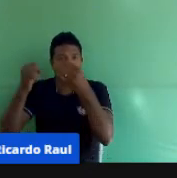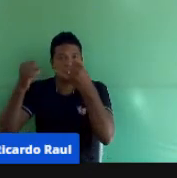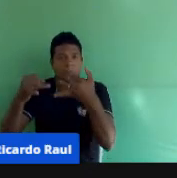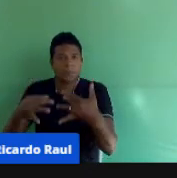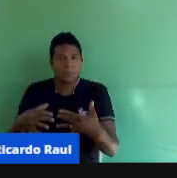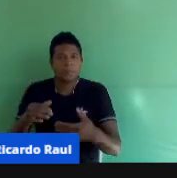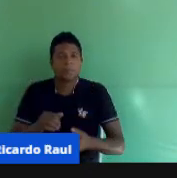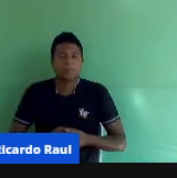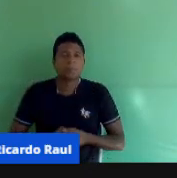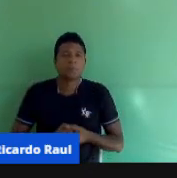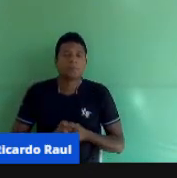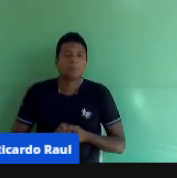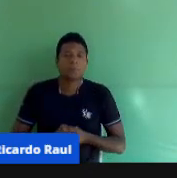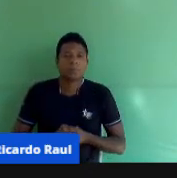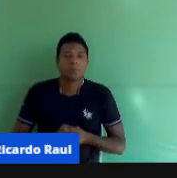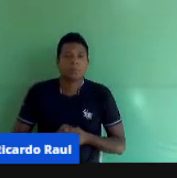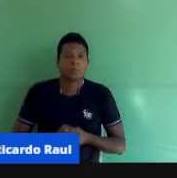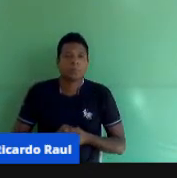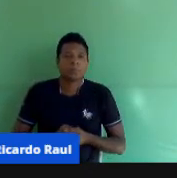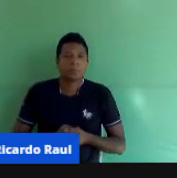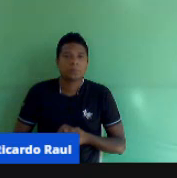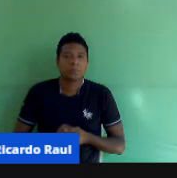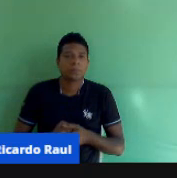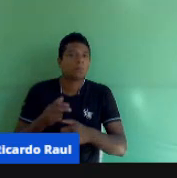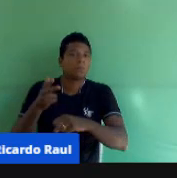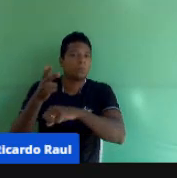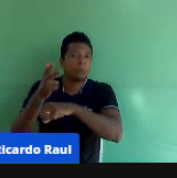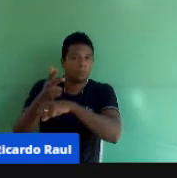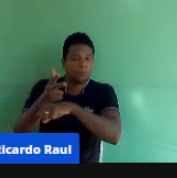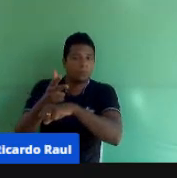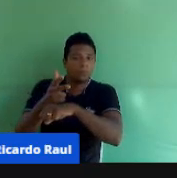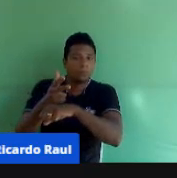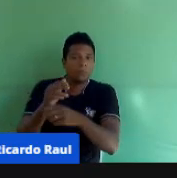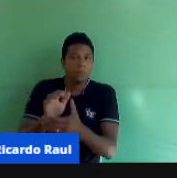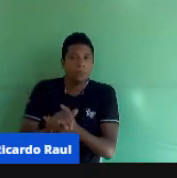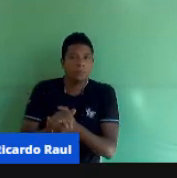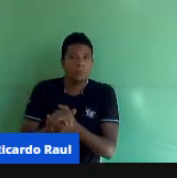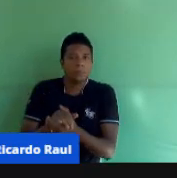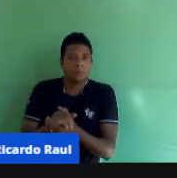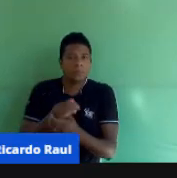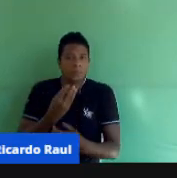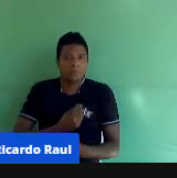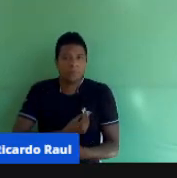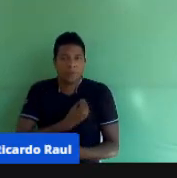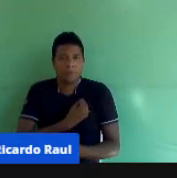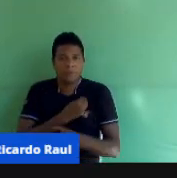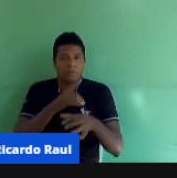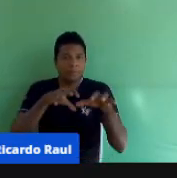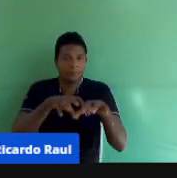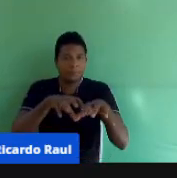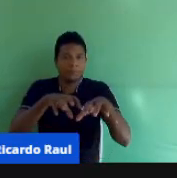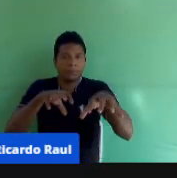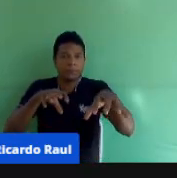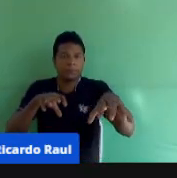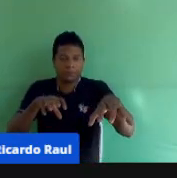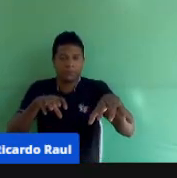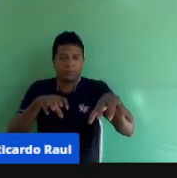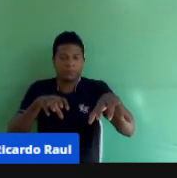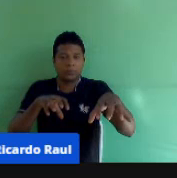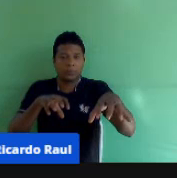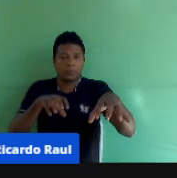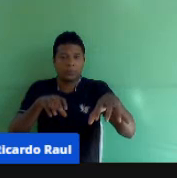tá? A projeção vai variar de acordo com a realidade, a gente está no ensino remoto, então a gente tem que levar isso